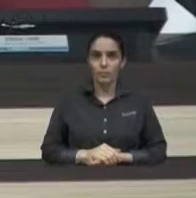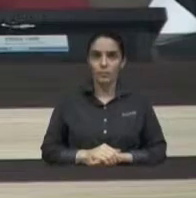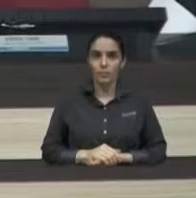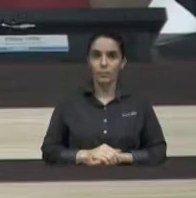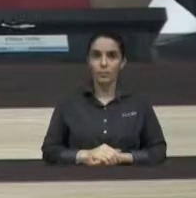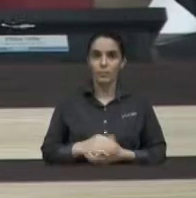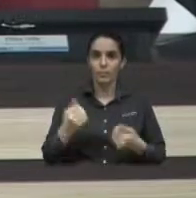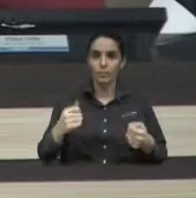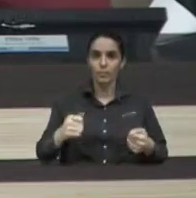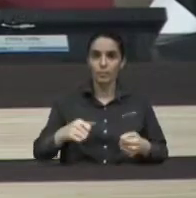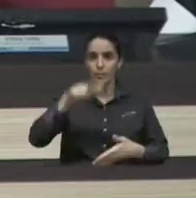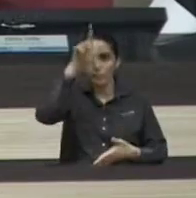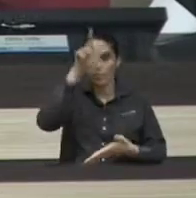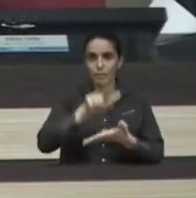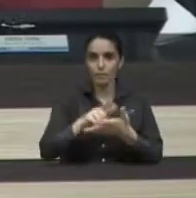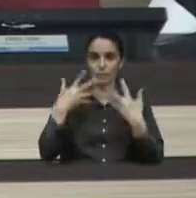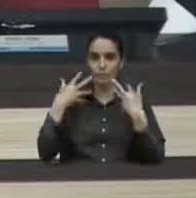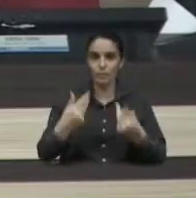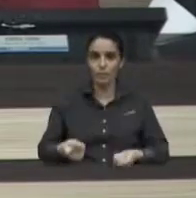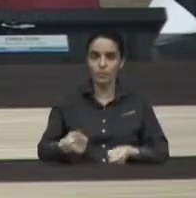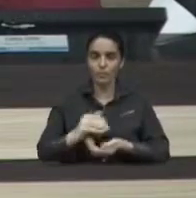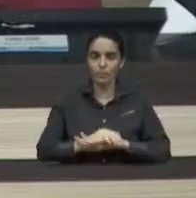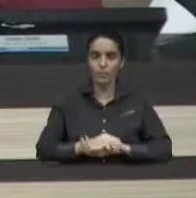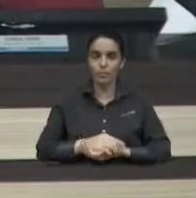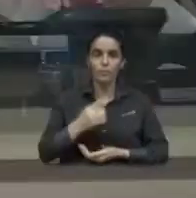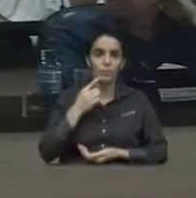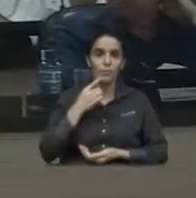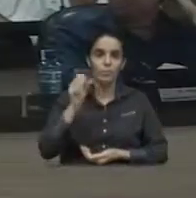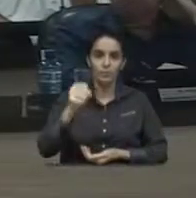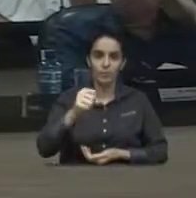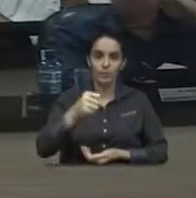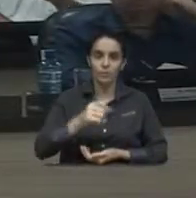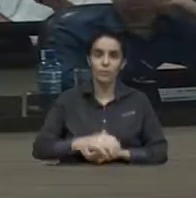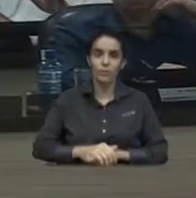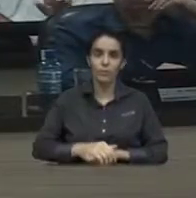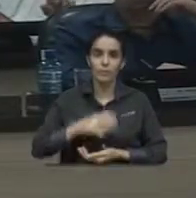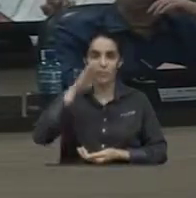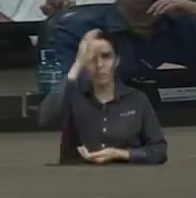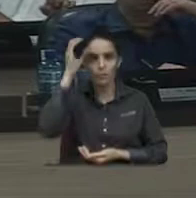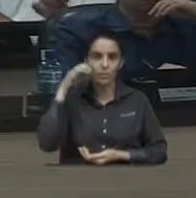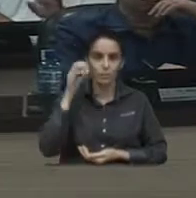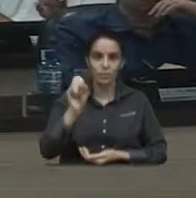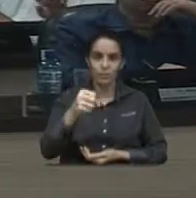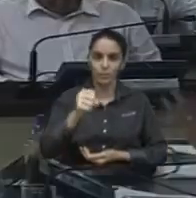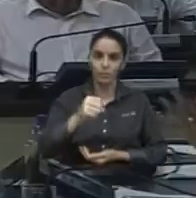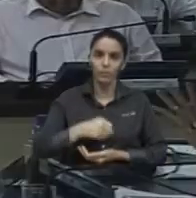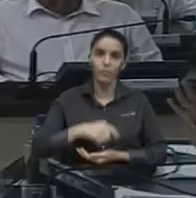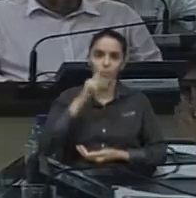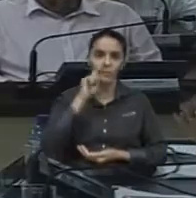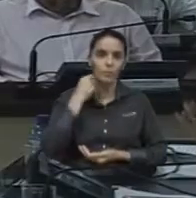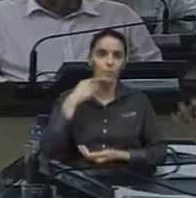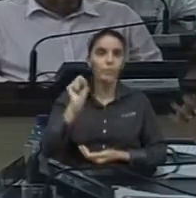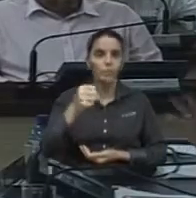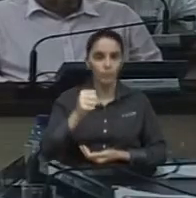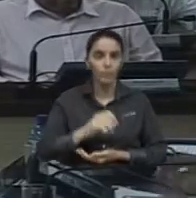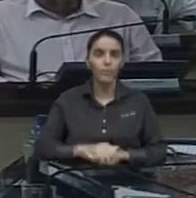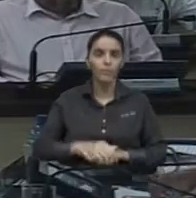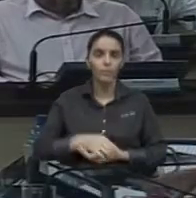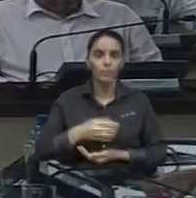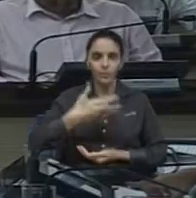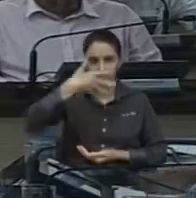150. Precisa da anuência dos líderes. Cleiton. Sim, presidente. Carolina. Sim, presidente. Newton. Sim.